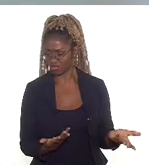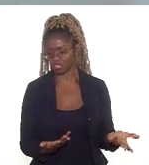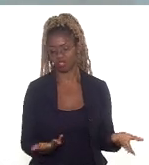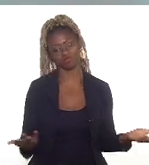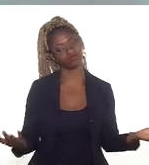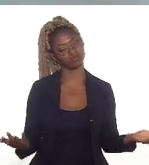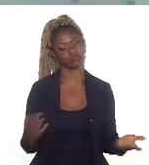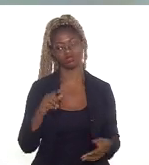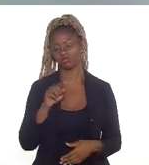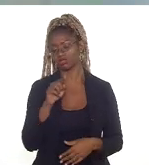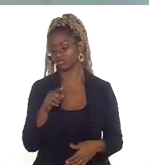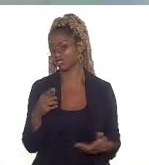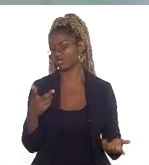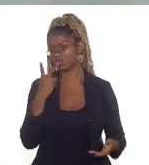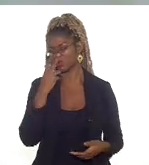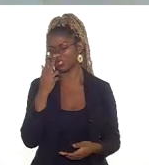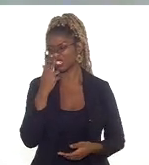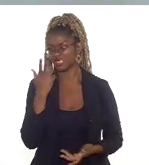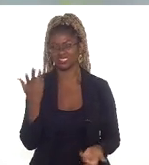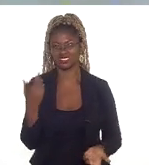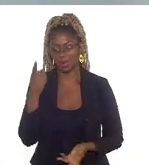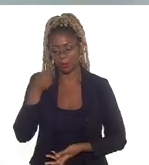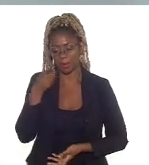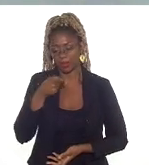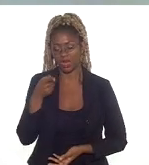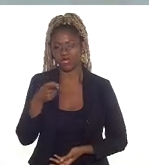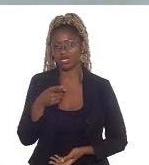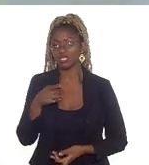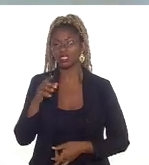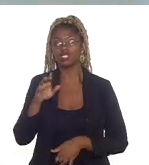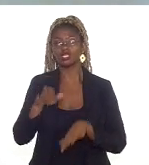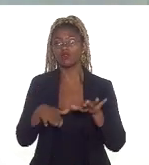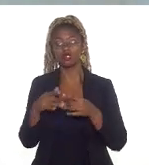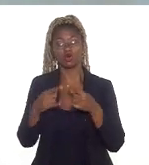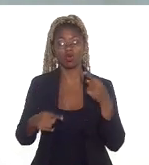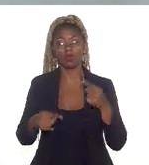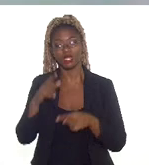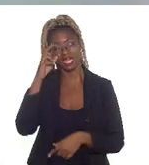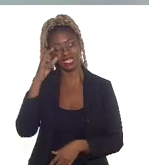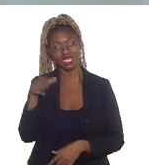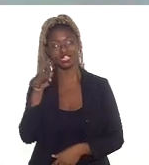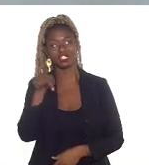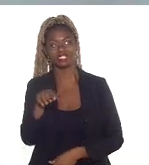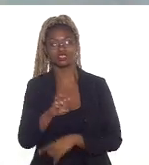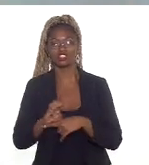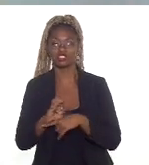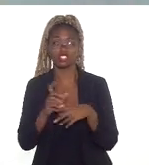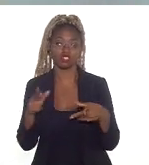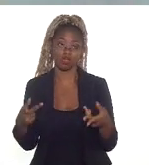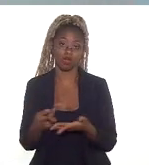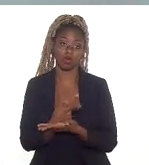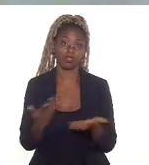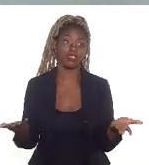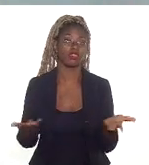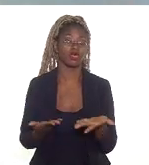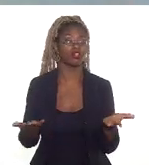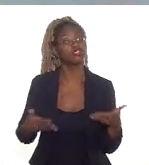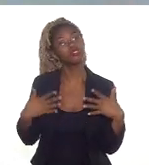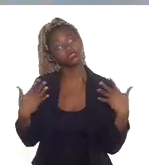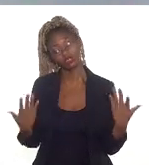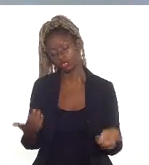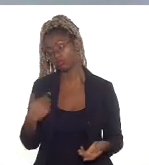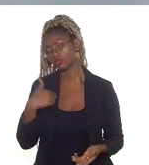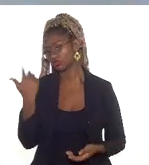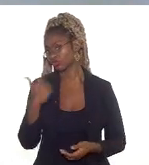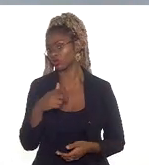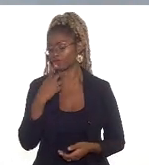certa forma, arbitrário, às vezes não atende o interesse do Estado, como acontece, é, como está acontecendo. Então, insisto mais